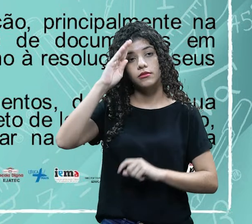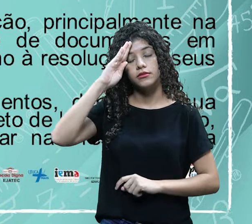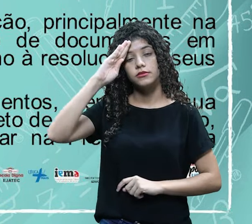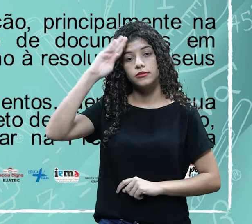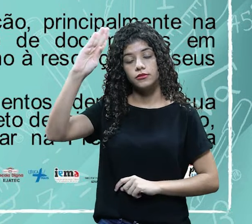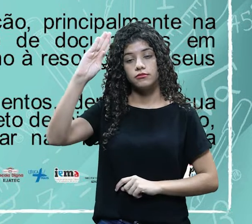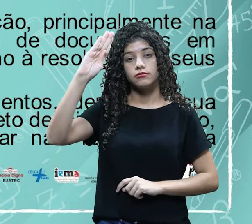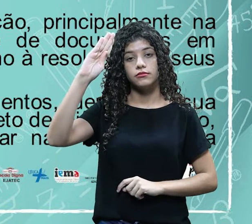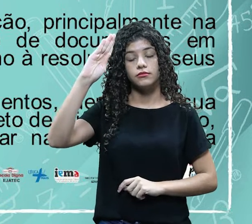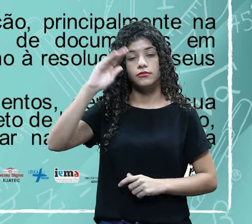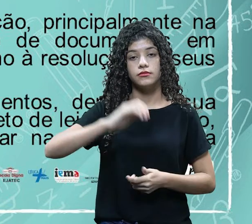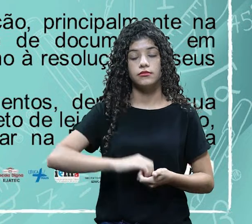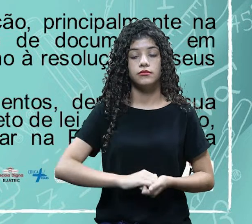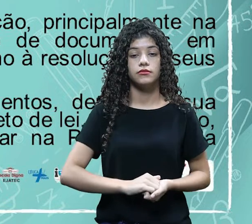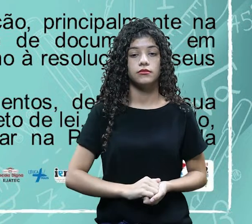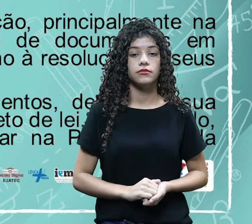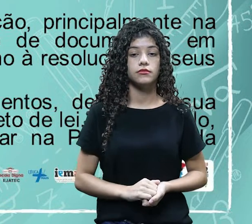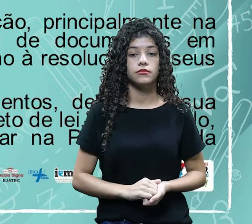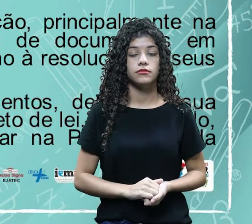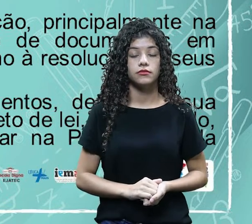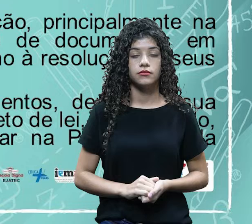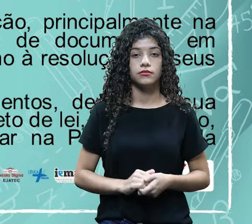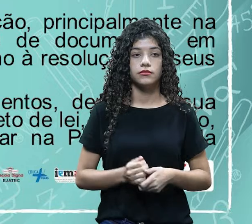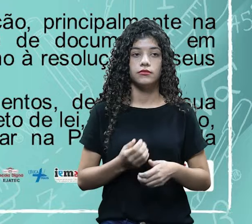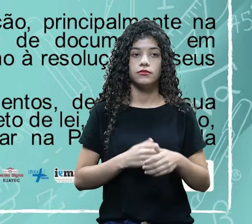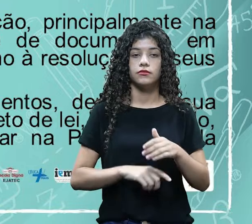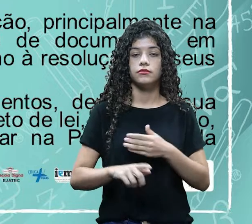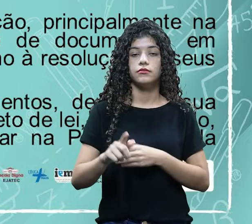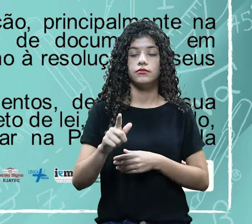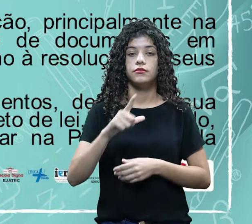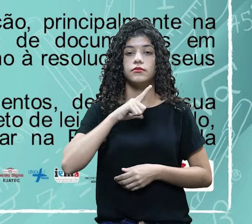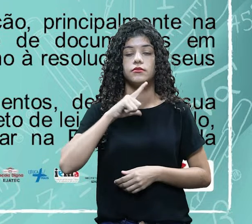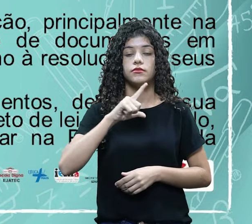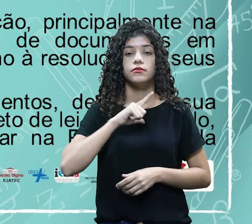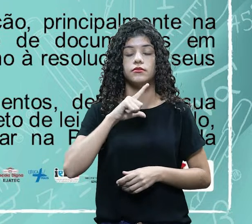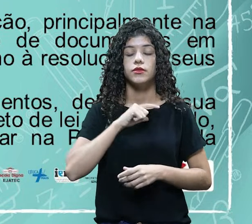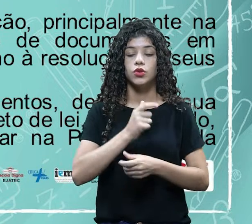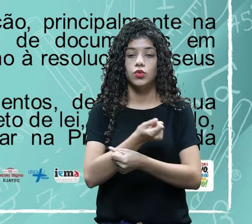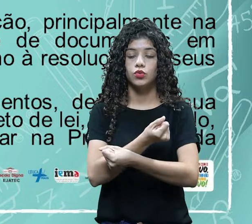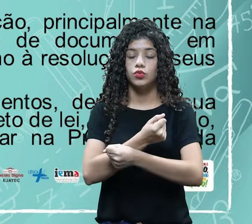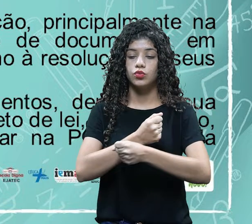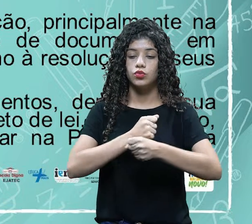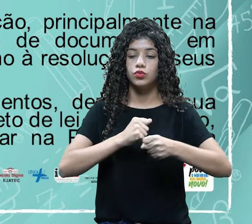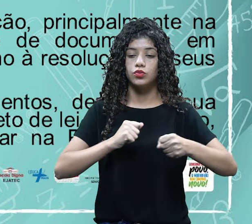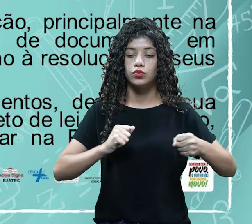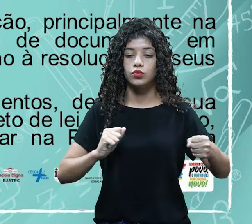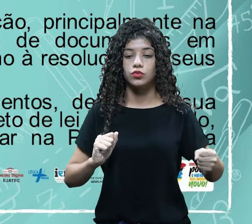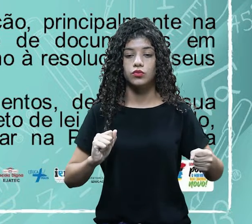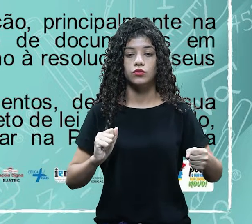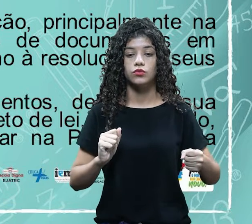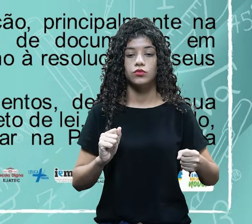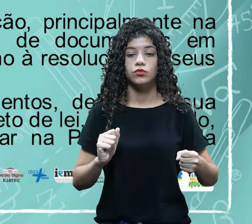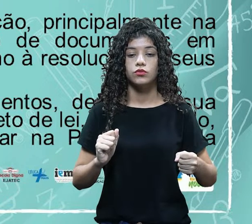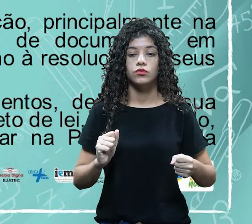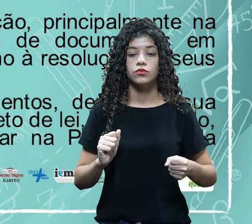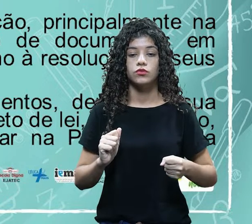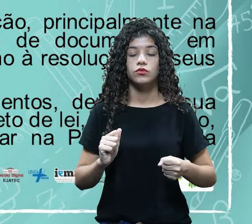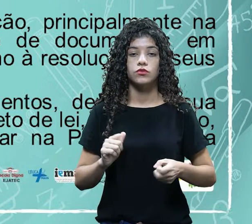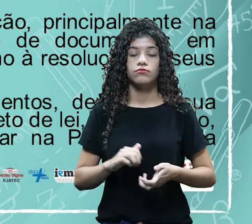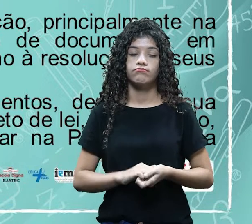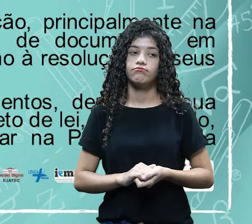nessas instituições, né, governamentais, que haja uma grande quantidade, um grande volume